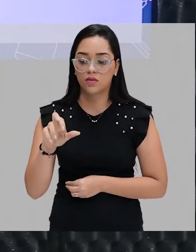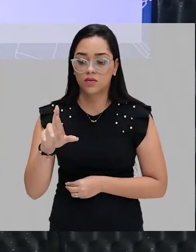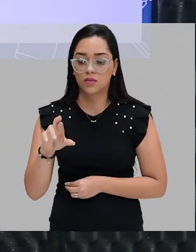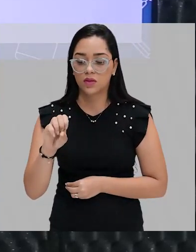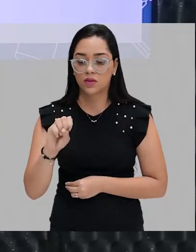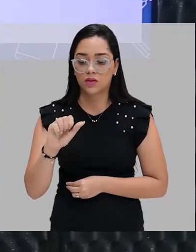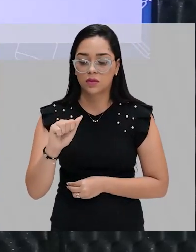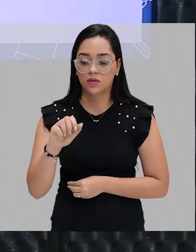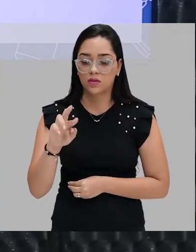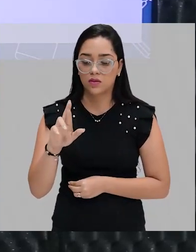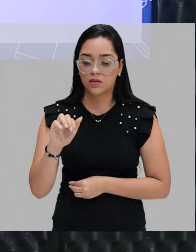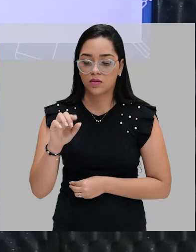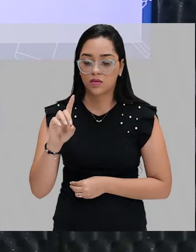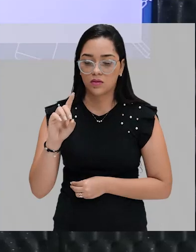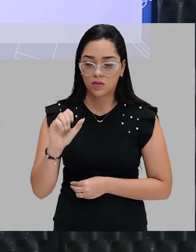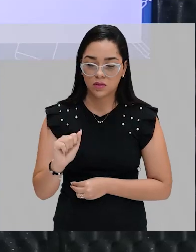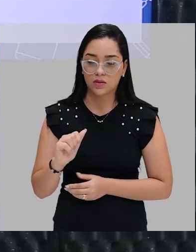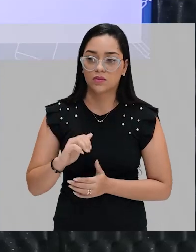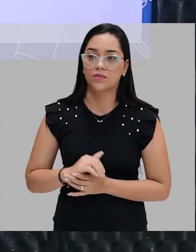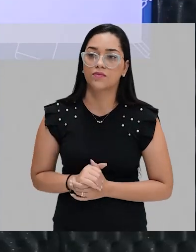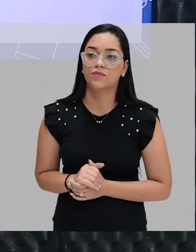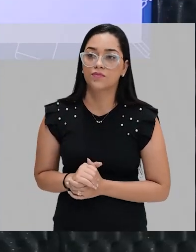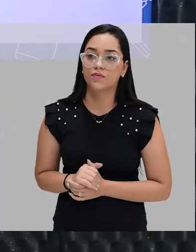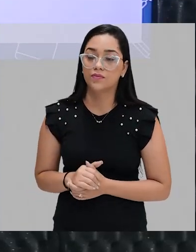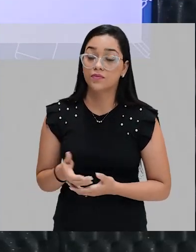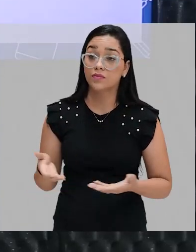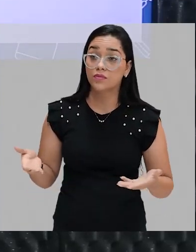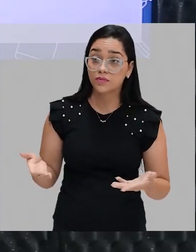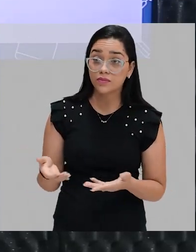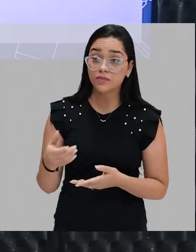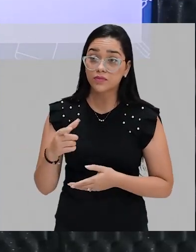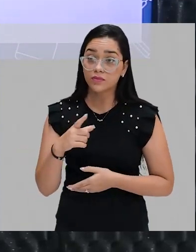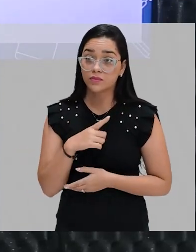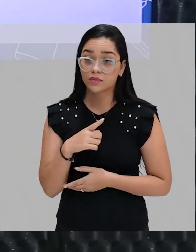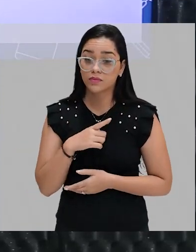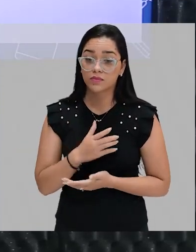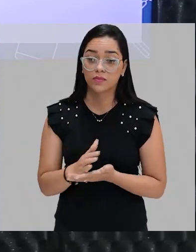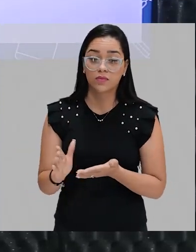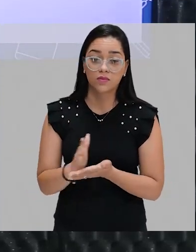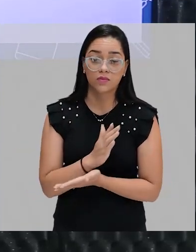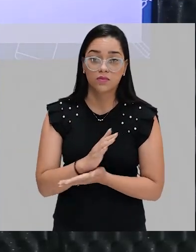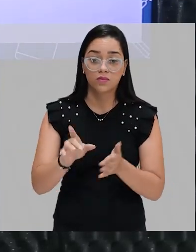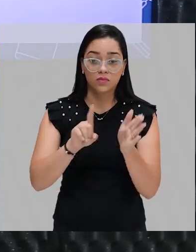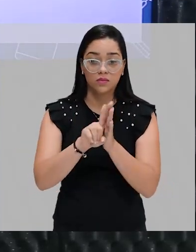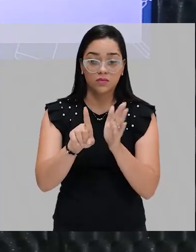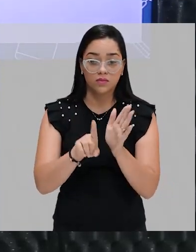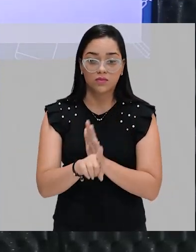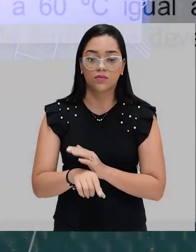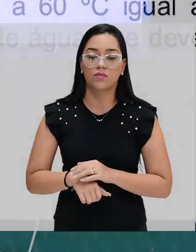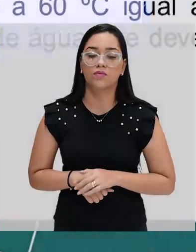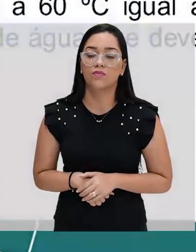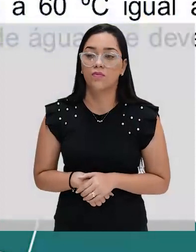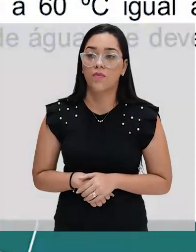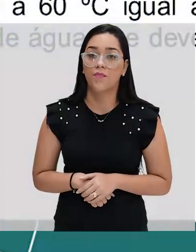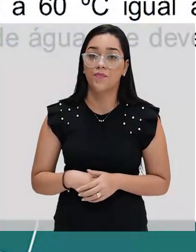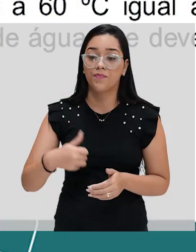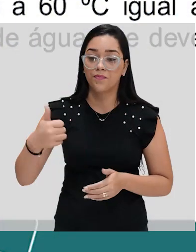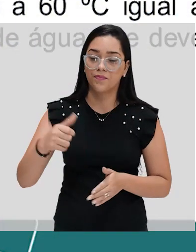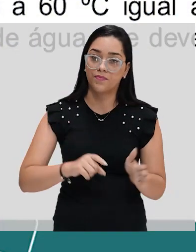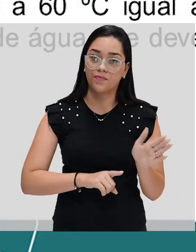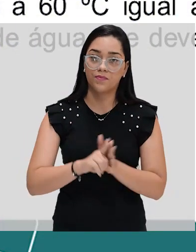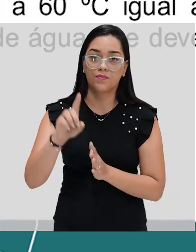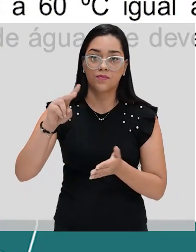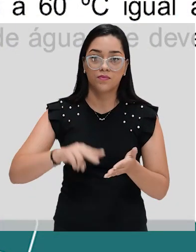supersaturada. Show de bola, turminha? Agora vamos partir para algumas questões. Olha só. O cloreto